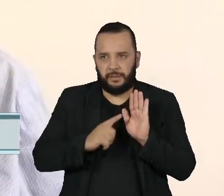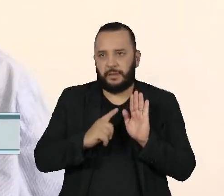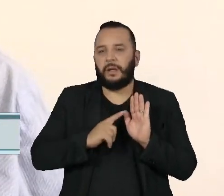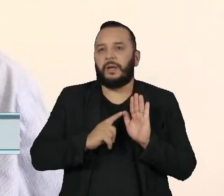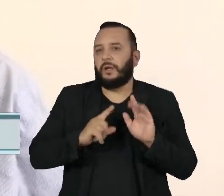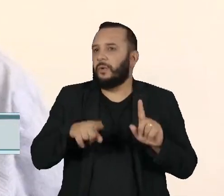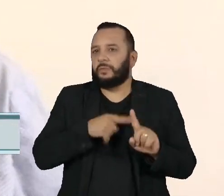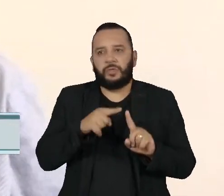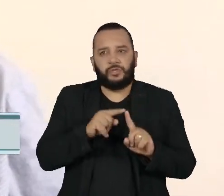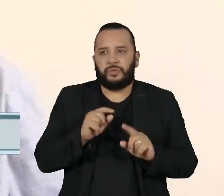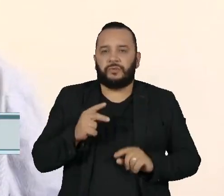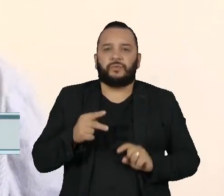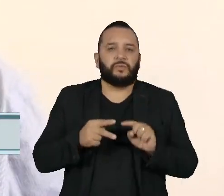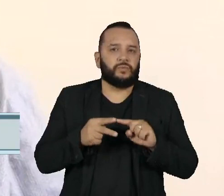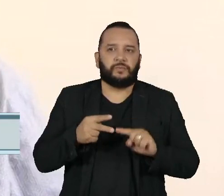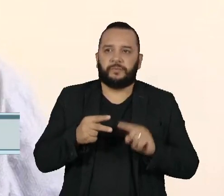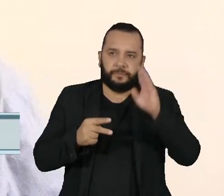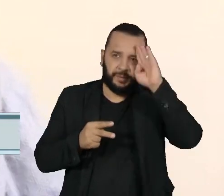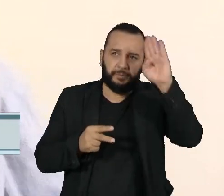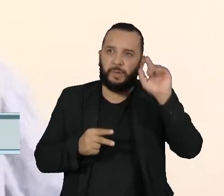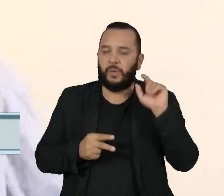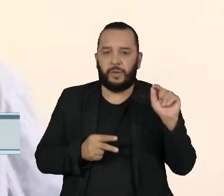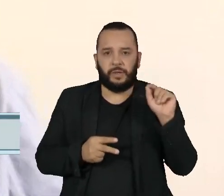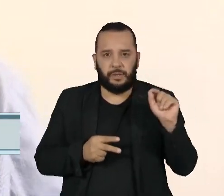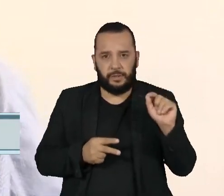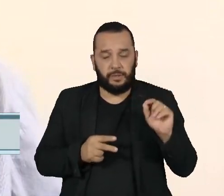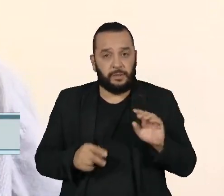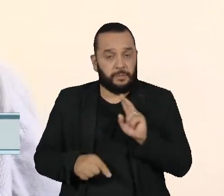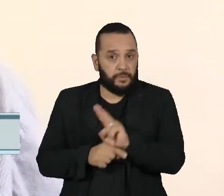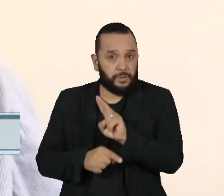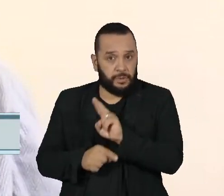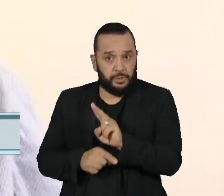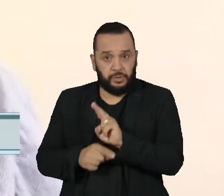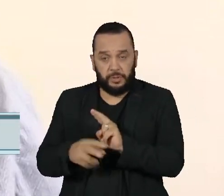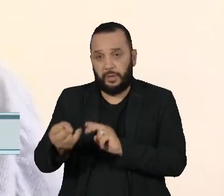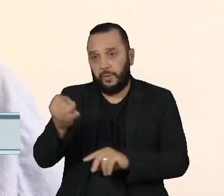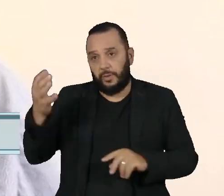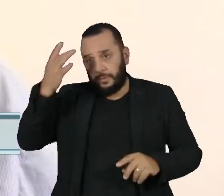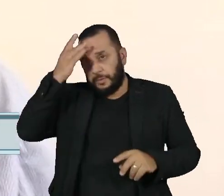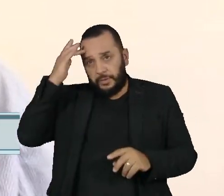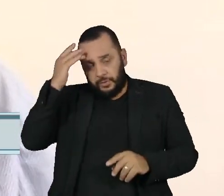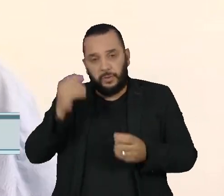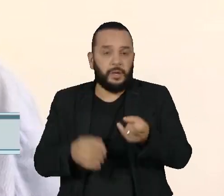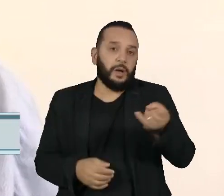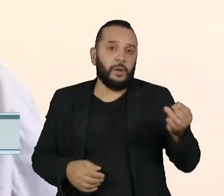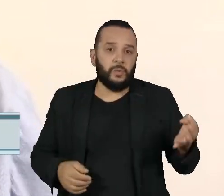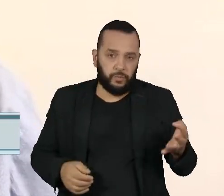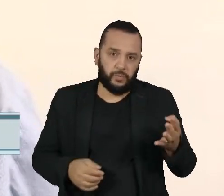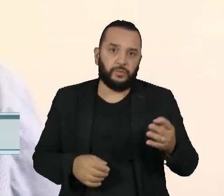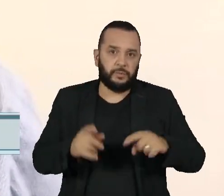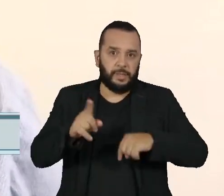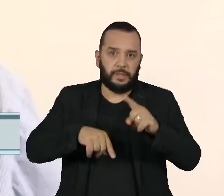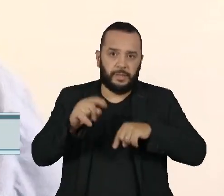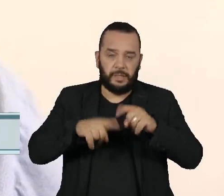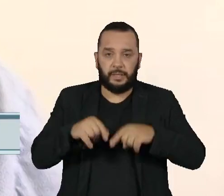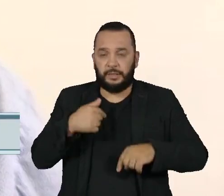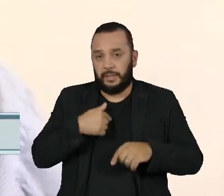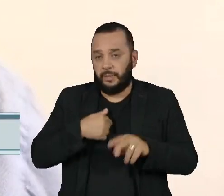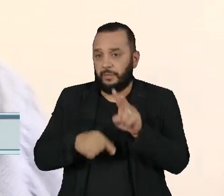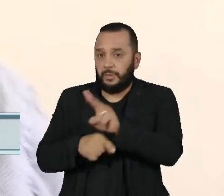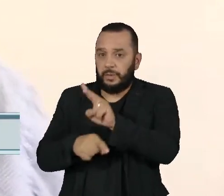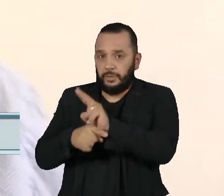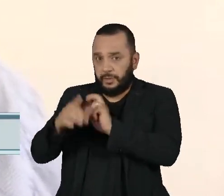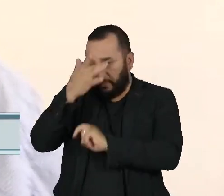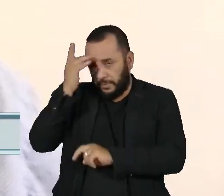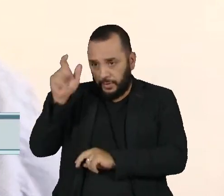grandes objetivos, né? De um lado, proteger certas pessoas e certos bens e os seus bens. Então, se eu estou protegendo o civil,